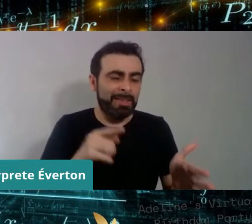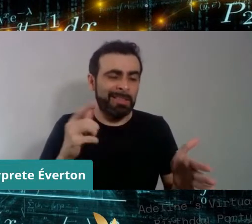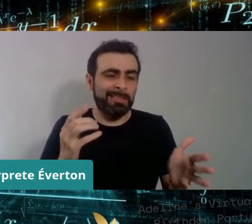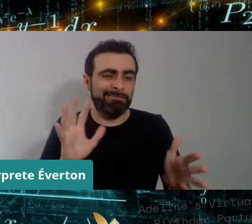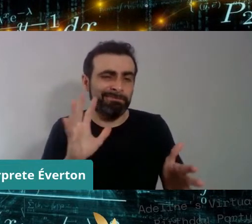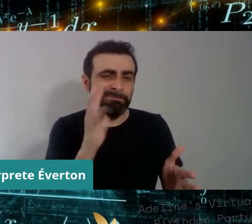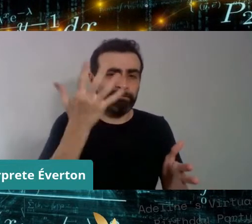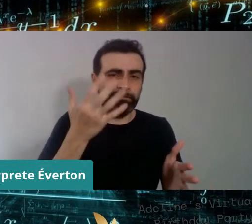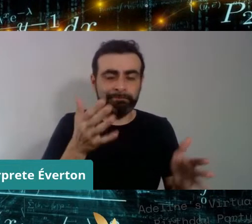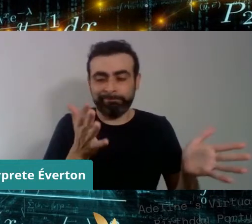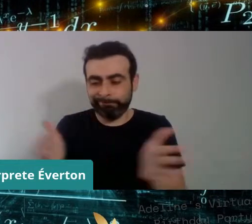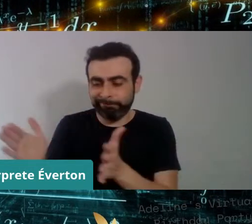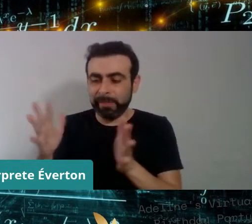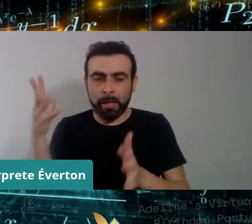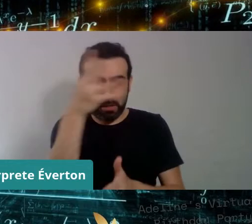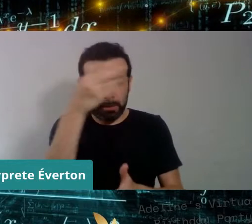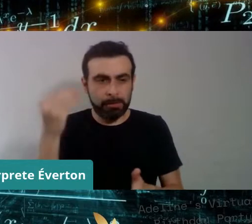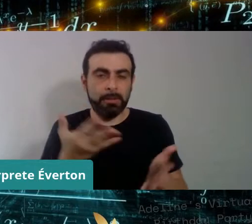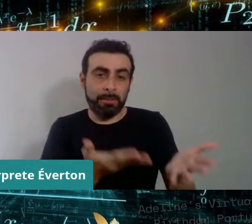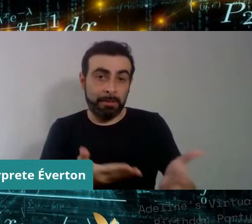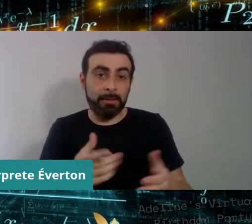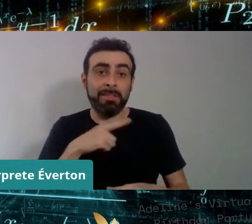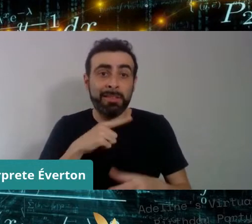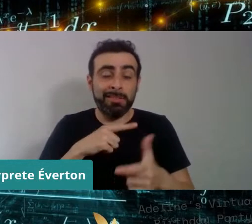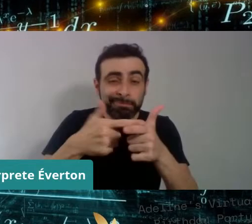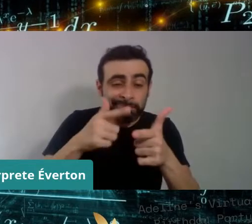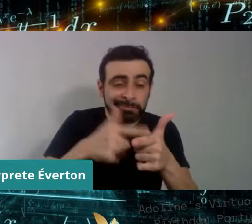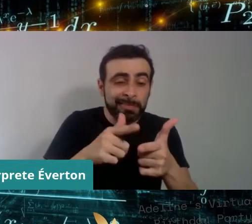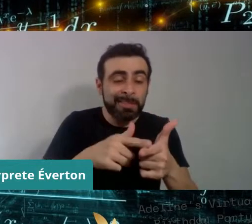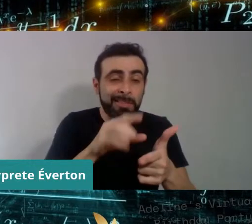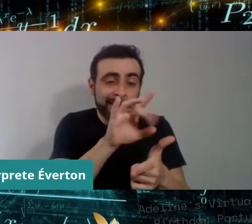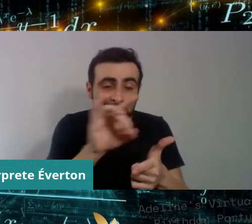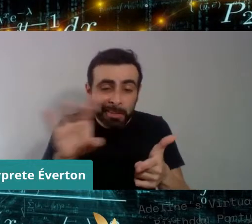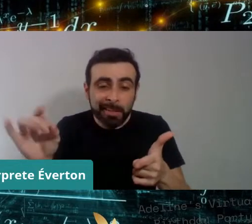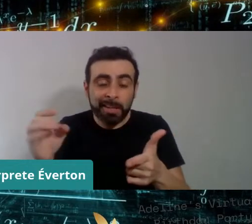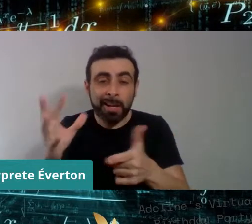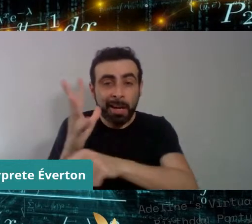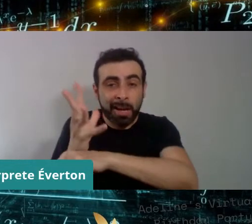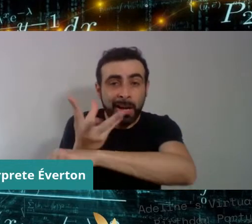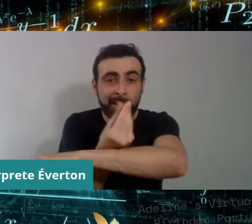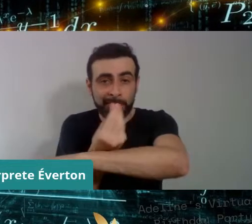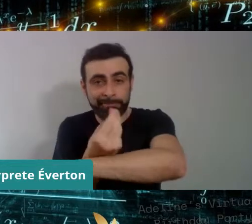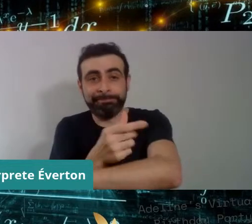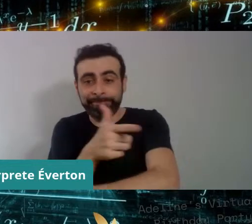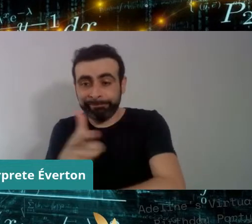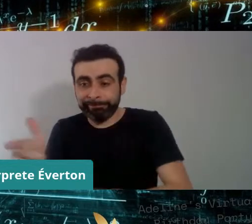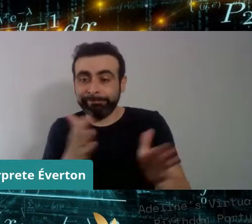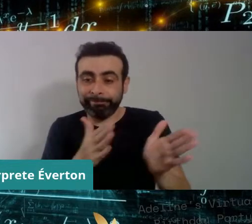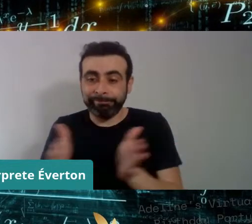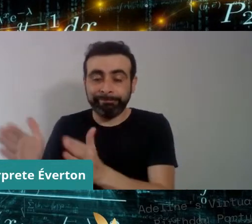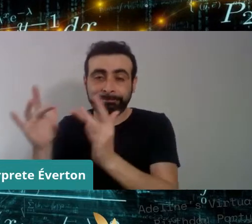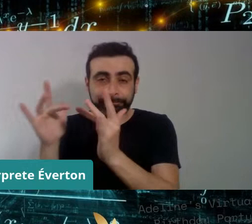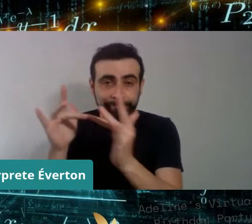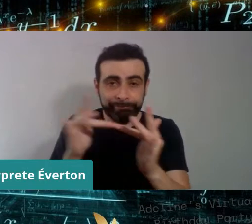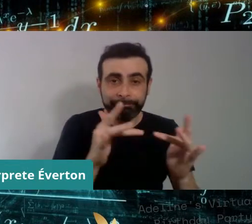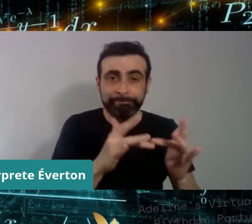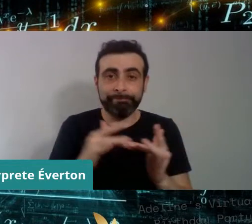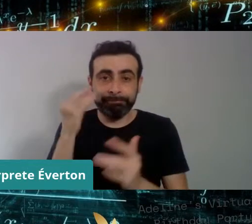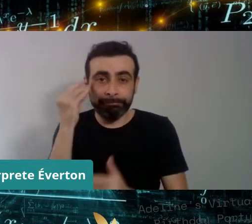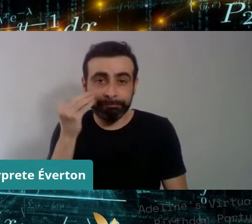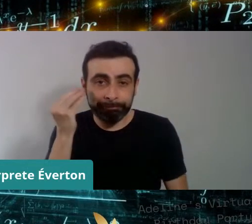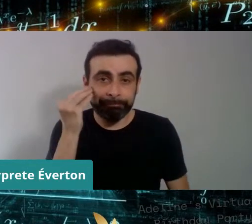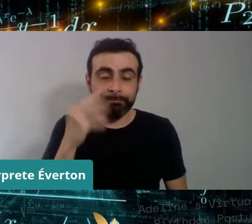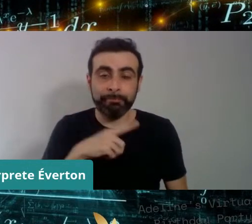dos defeitos e das qualidades das pessoas com que tiveram contato, né, das experiências